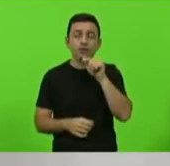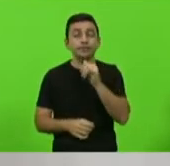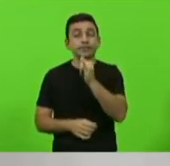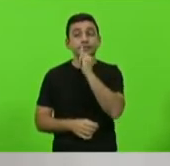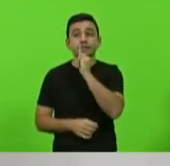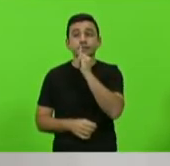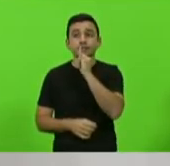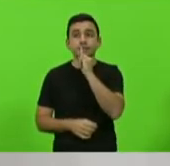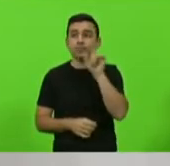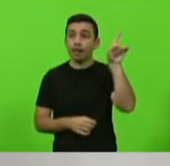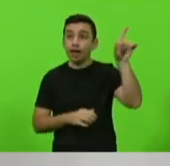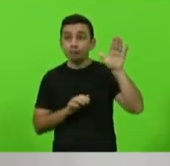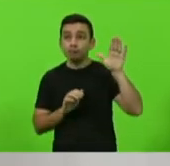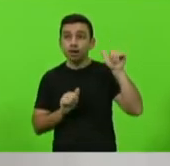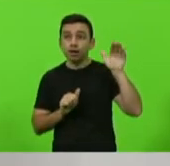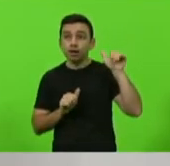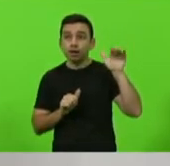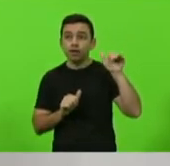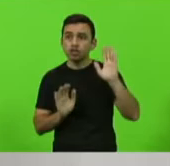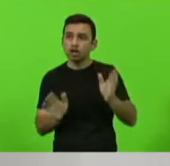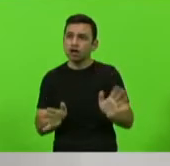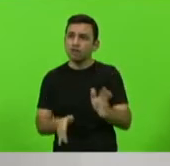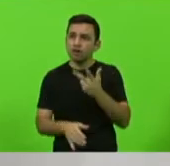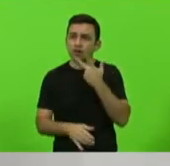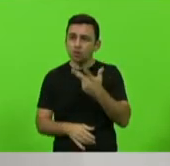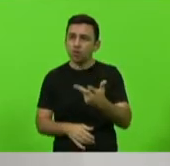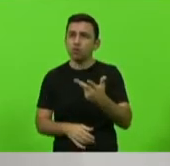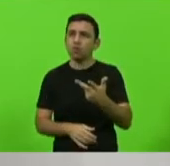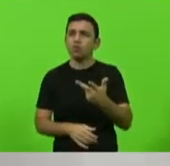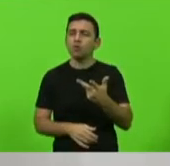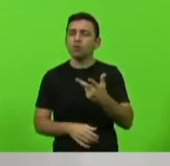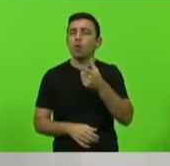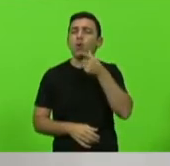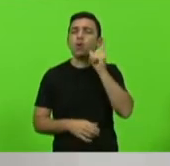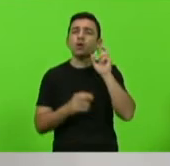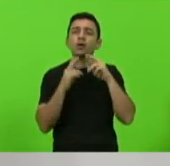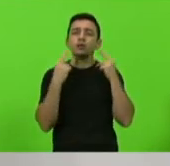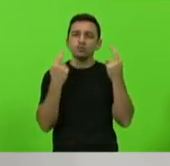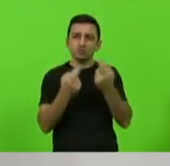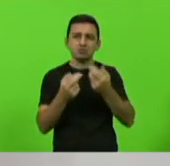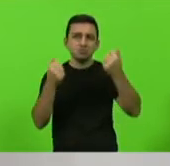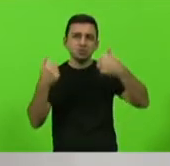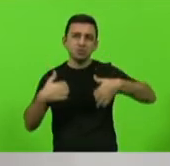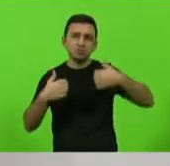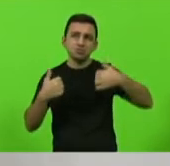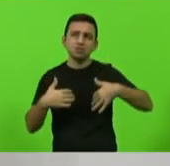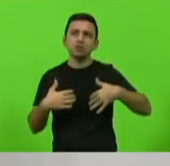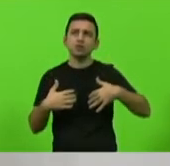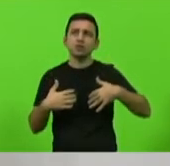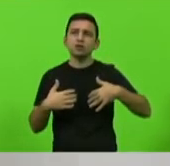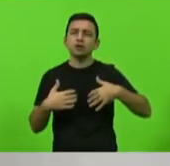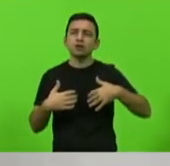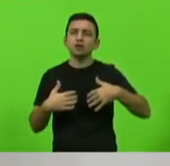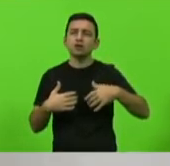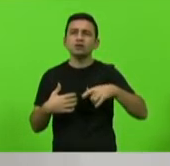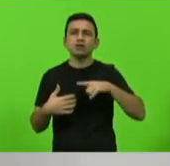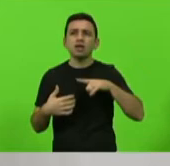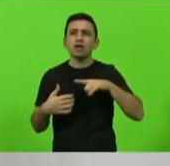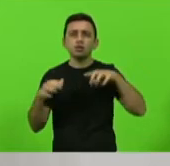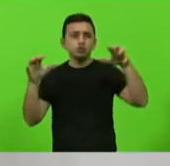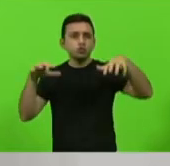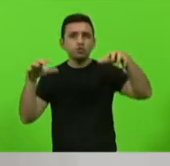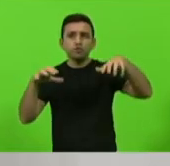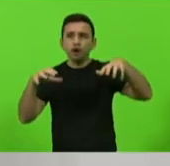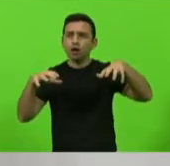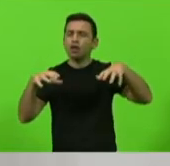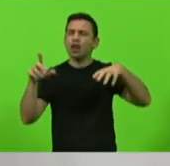da Espanha, que foi citado ontem na reunião, e que, com bem menos chuva do